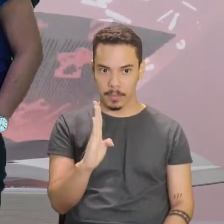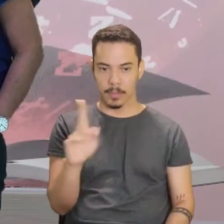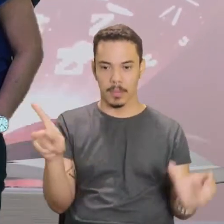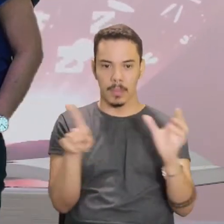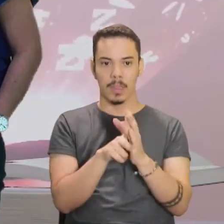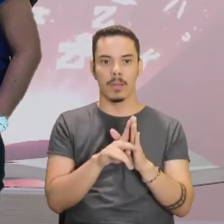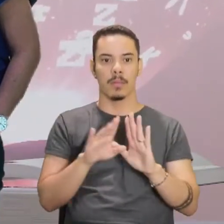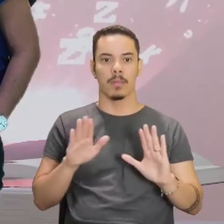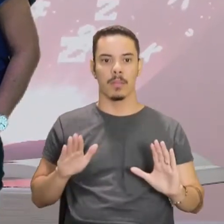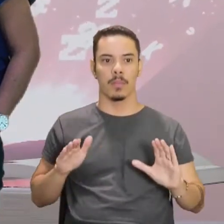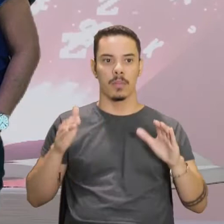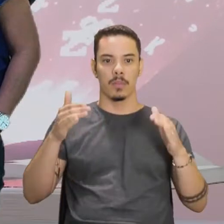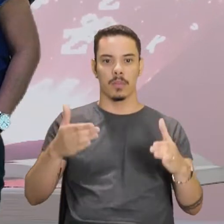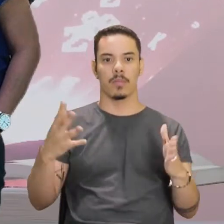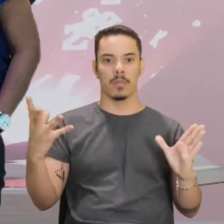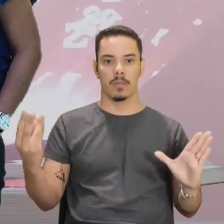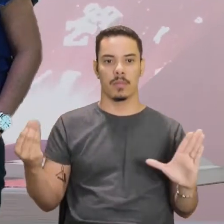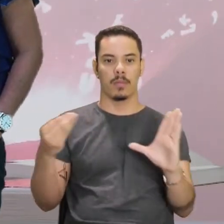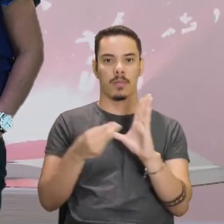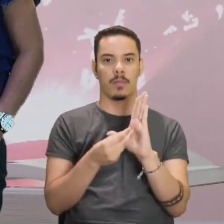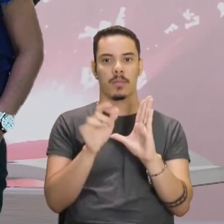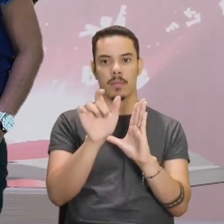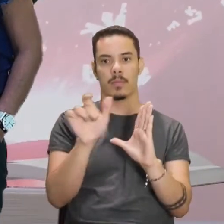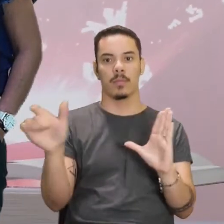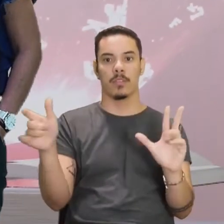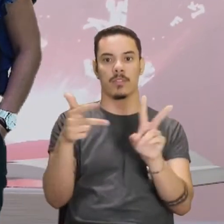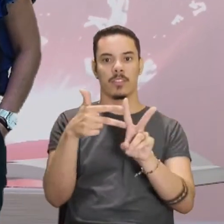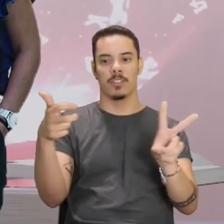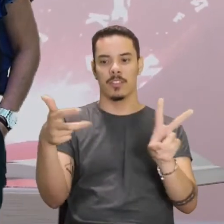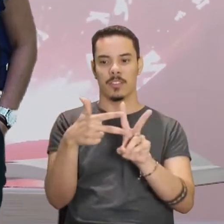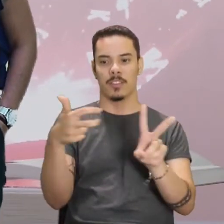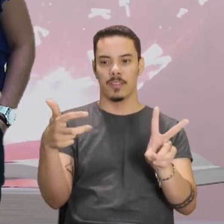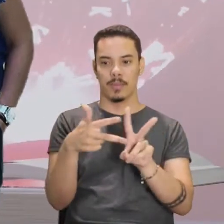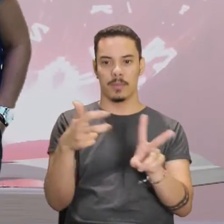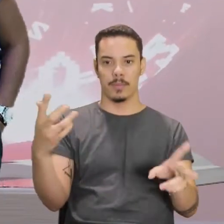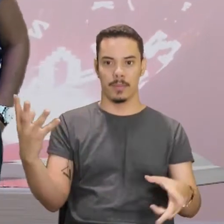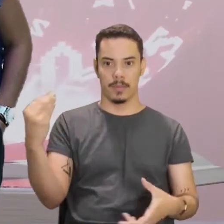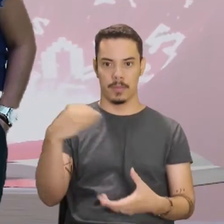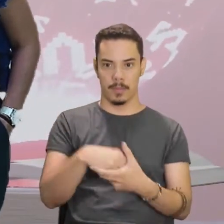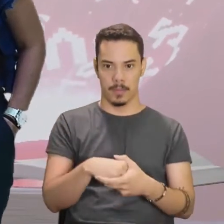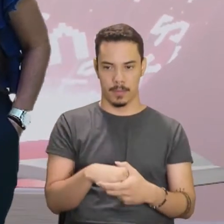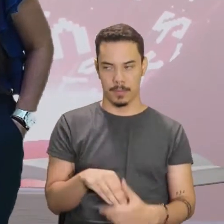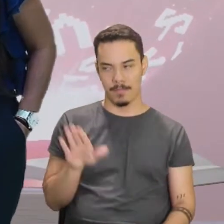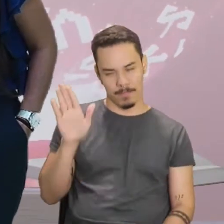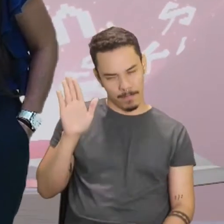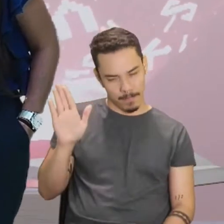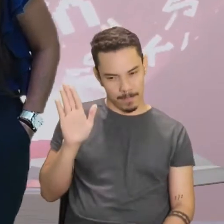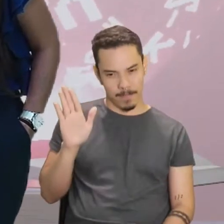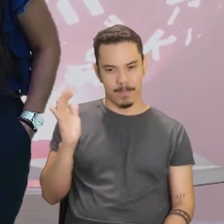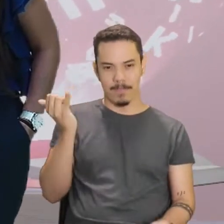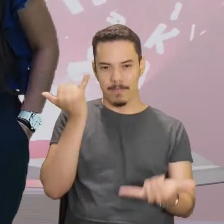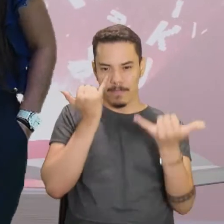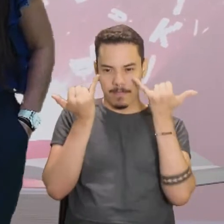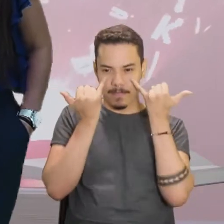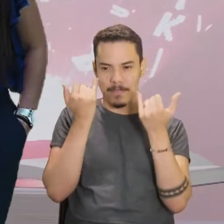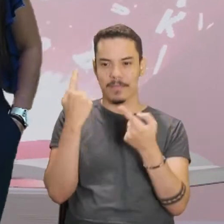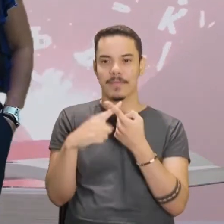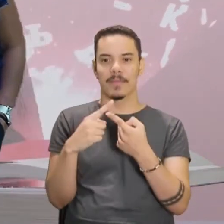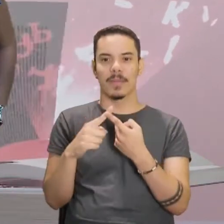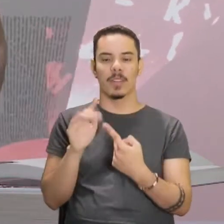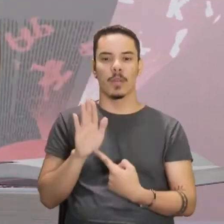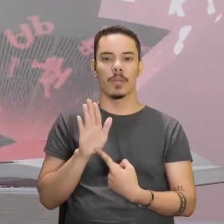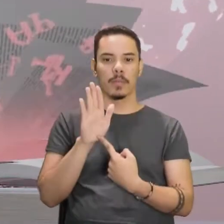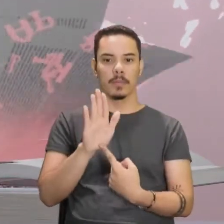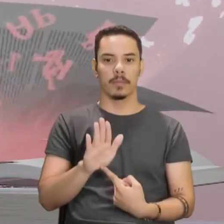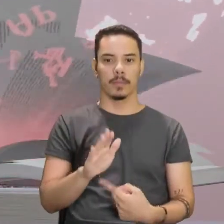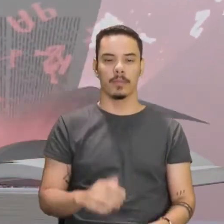vai introduzir até palavras indígenas. Ah, tá. É Professor, segura só um pouquinho essa informação, porque olha só, de